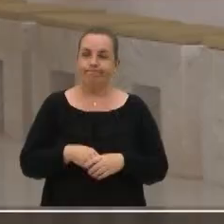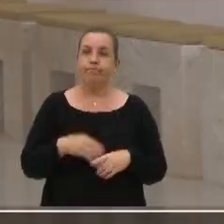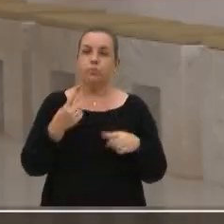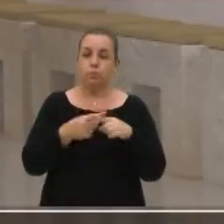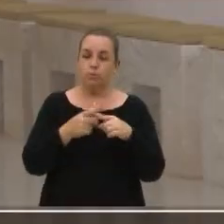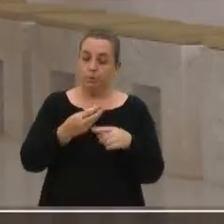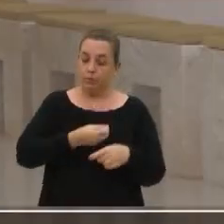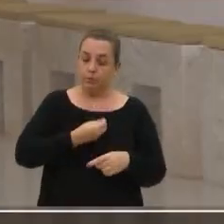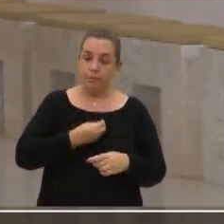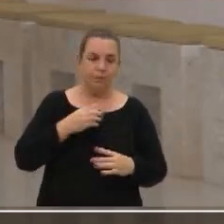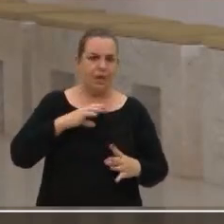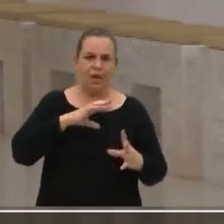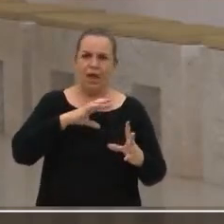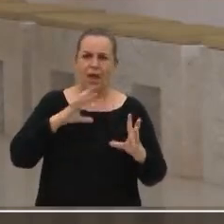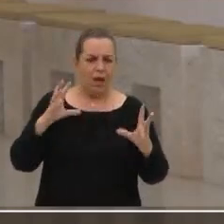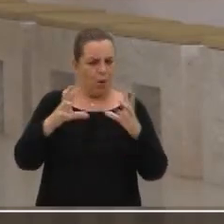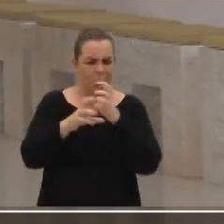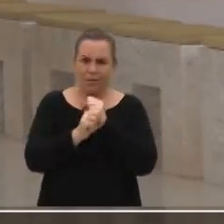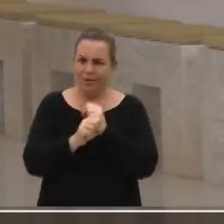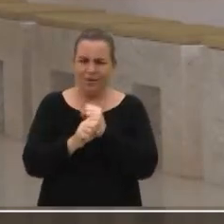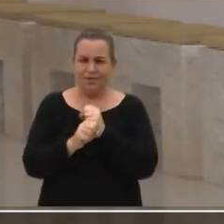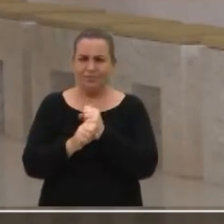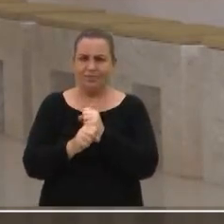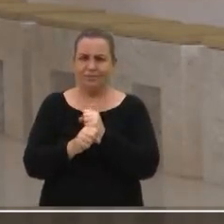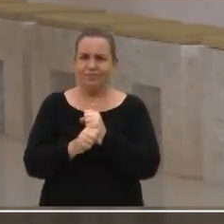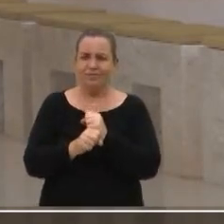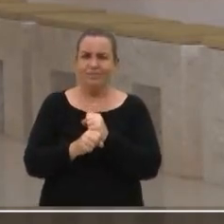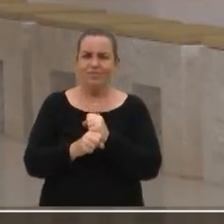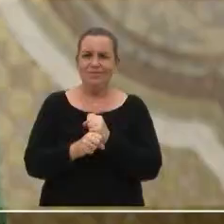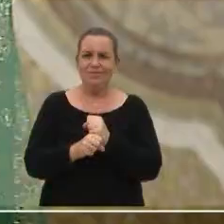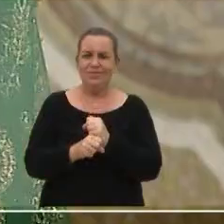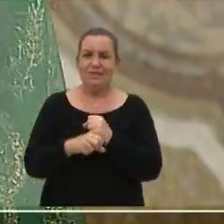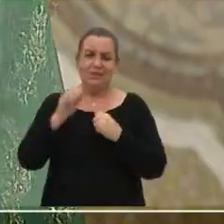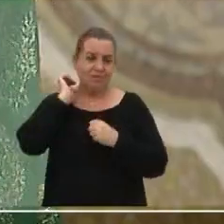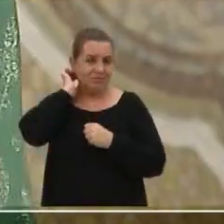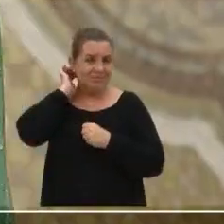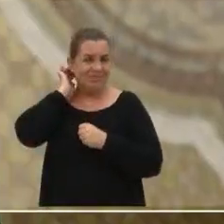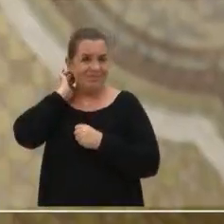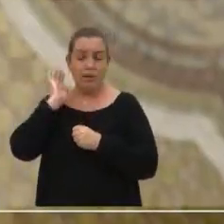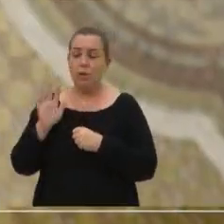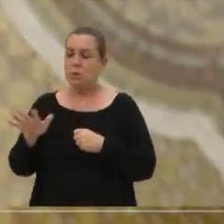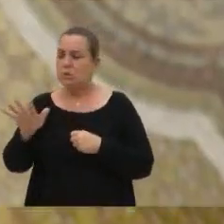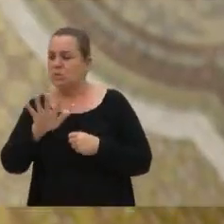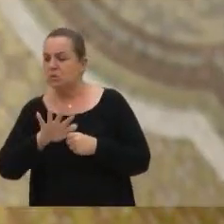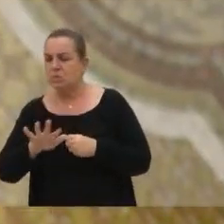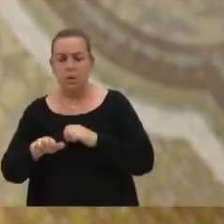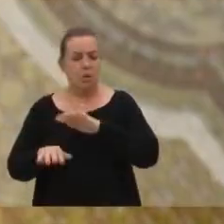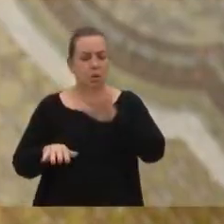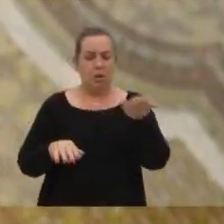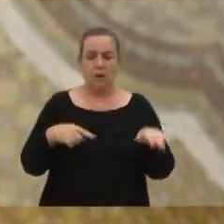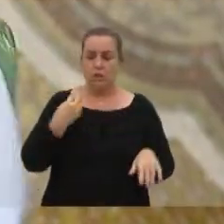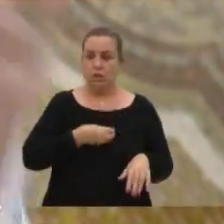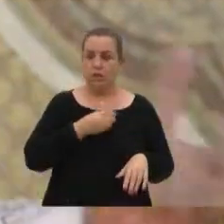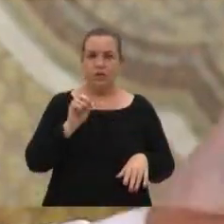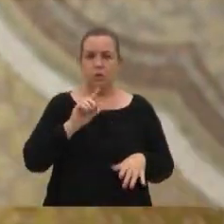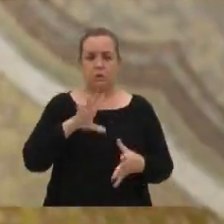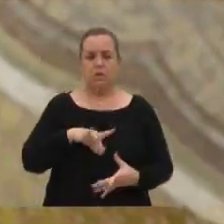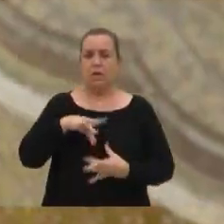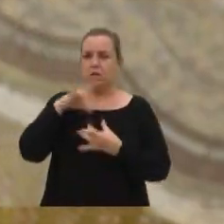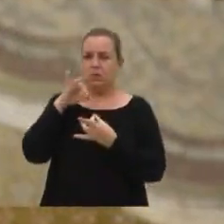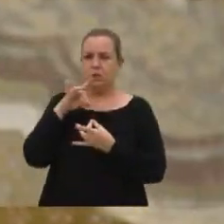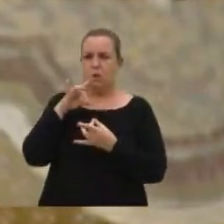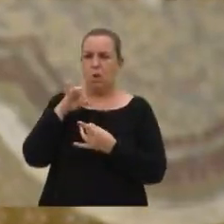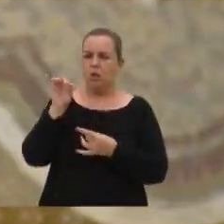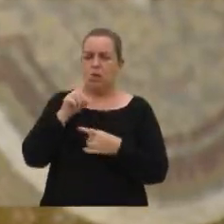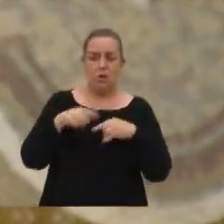Porque a vida é como um todo. As áreas da nossa vida não é só espiritual, não é só